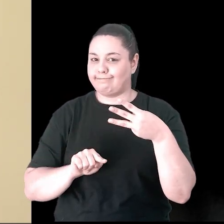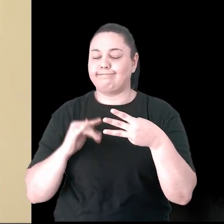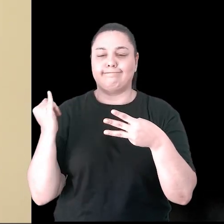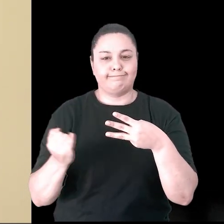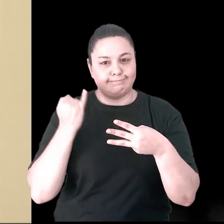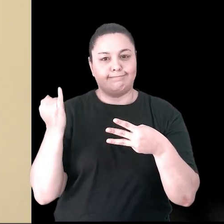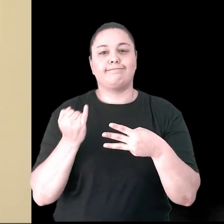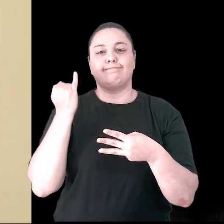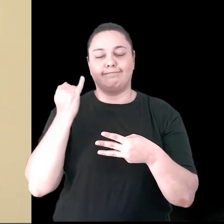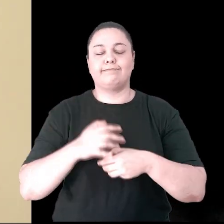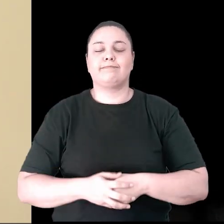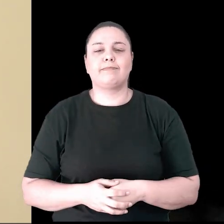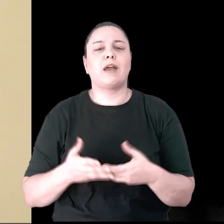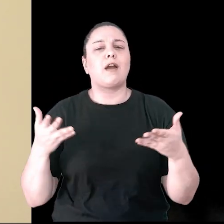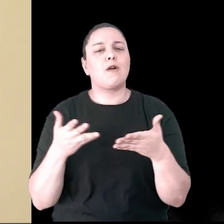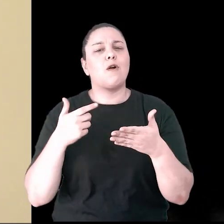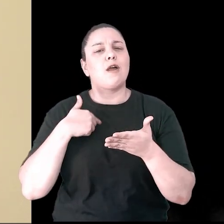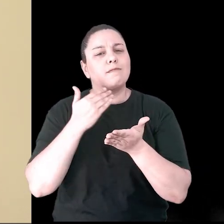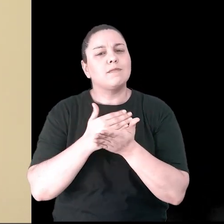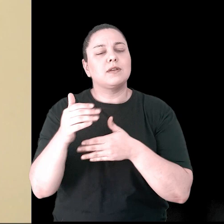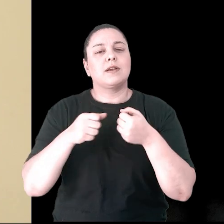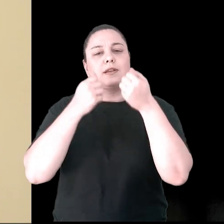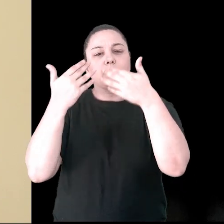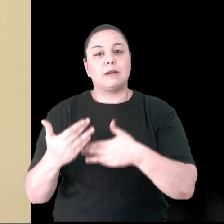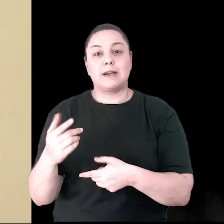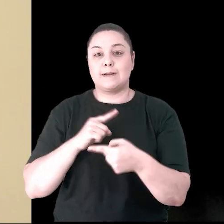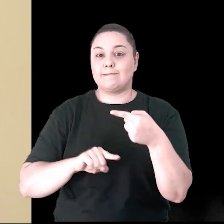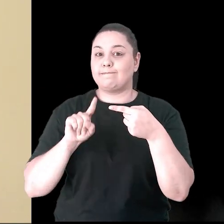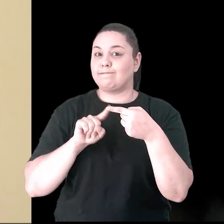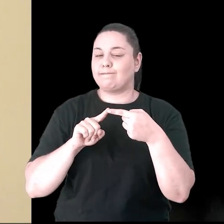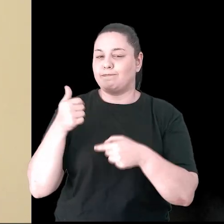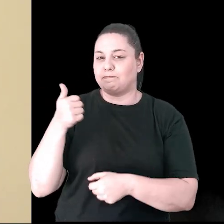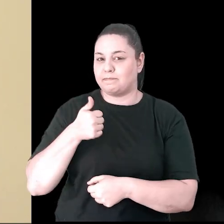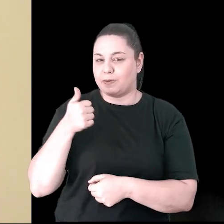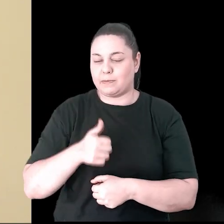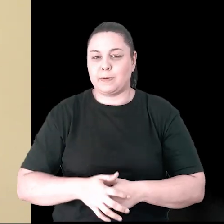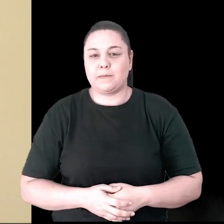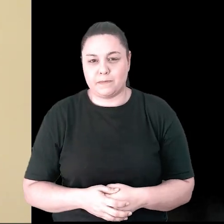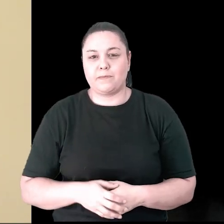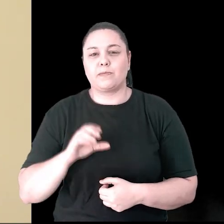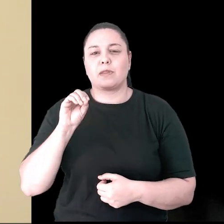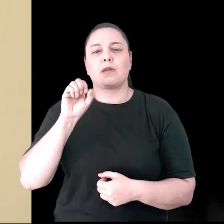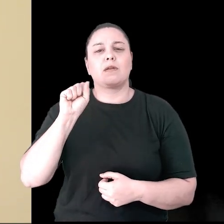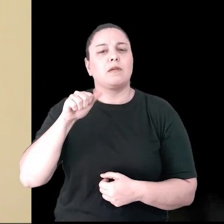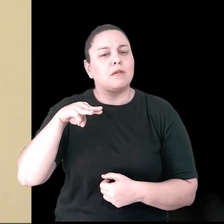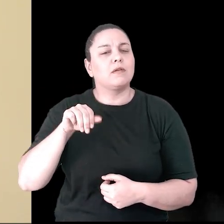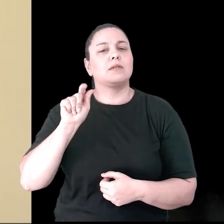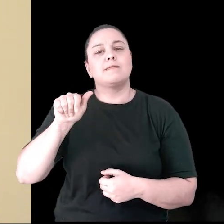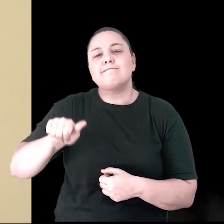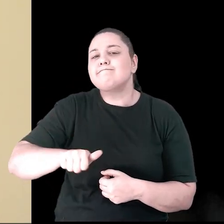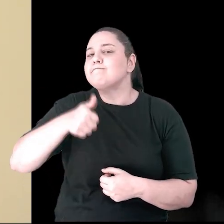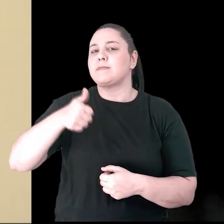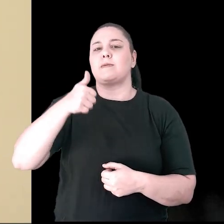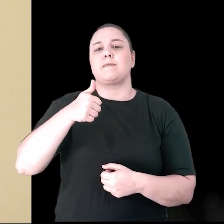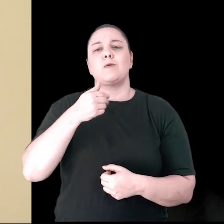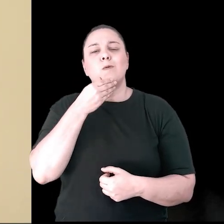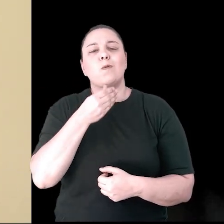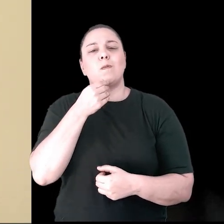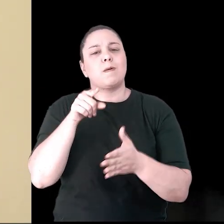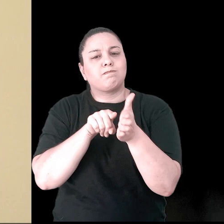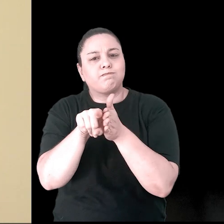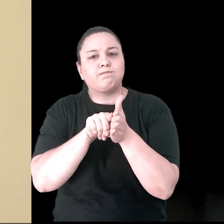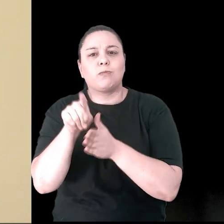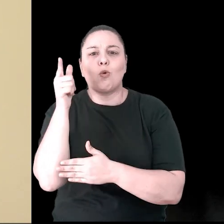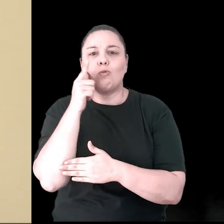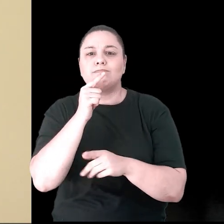Roger Chen. Vamos começar conhecendo um pouco sobre a história de Shimomura. Osamu Shimomura foi o primeiro